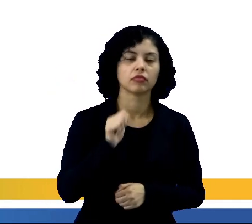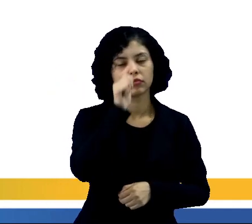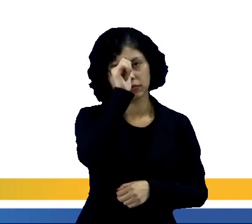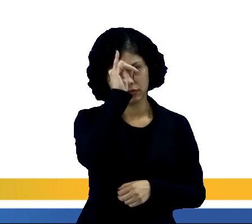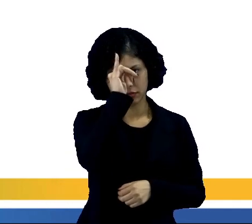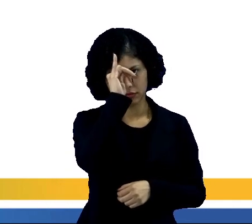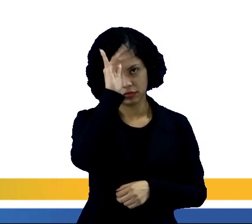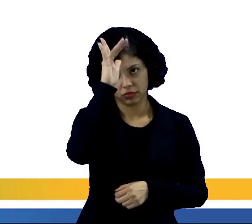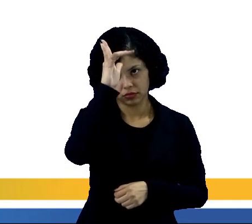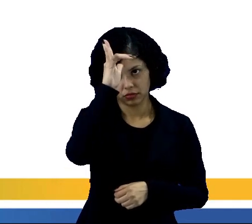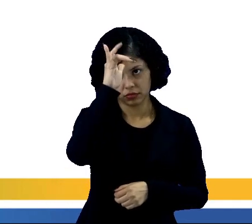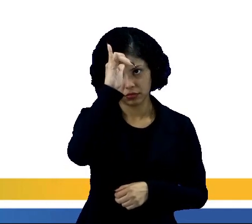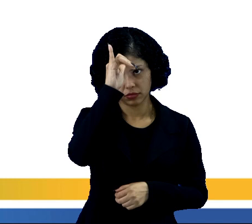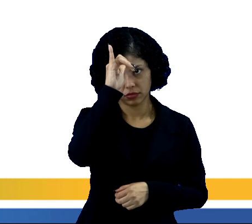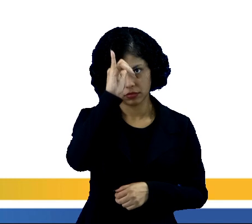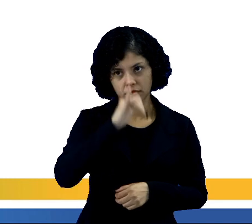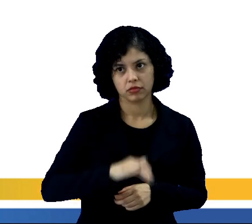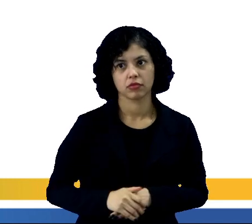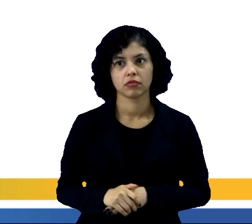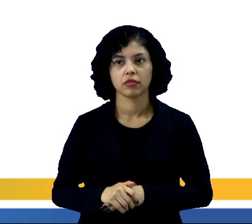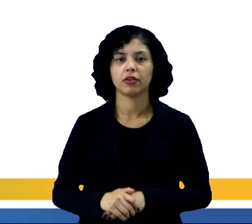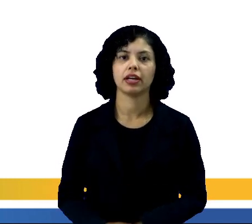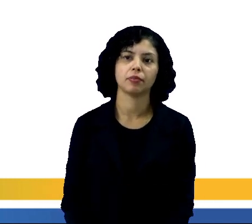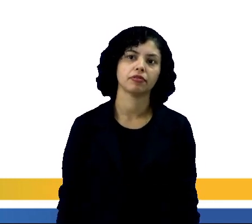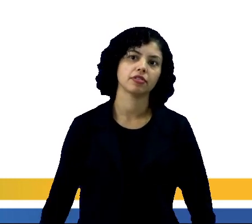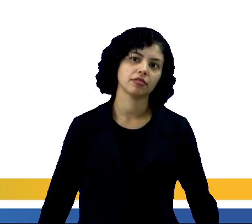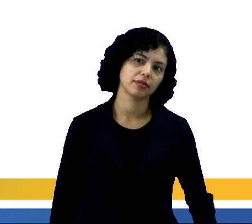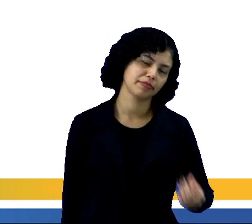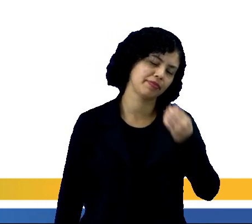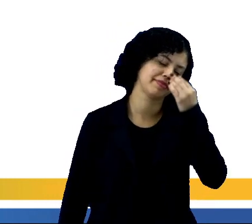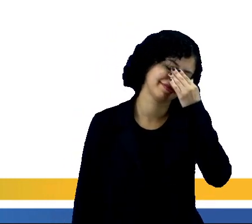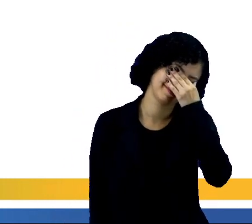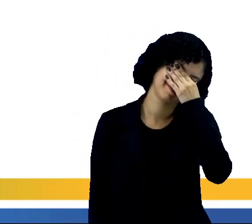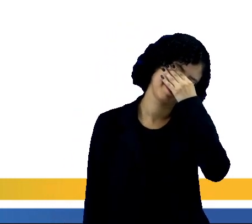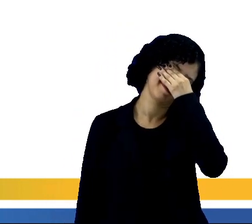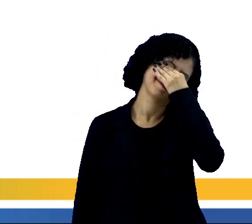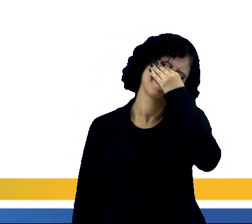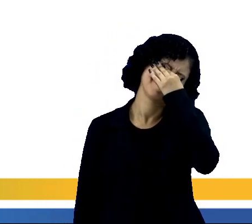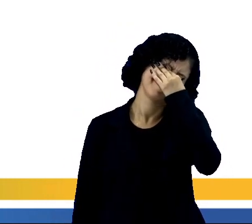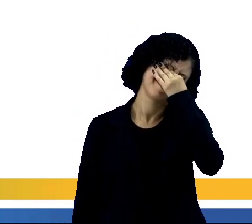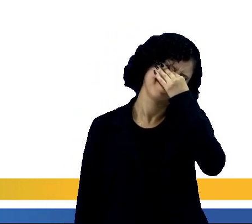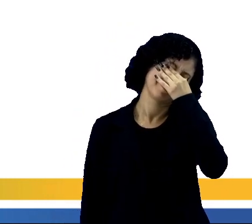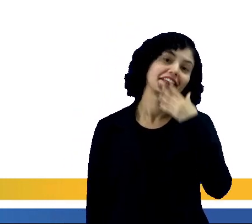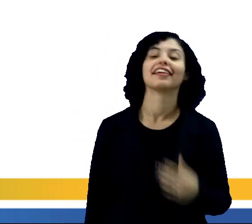guerra à Alemanha naquele momento. E aí, a gente...